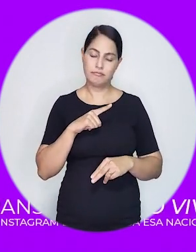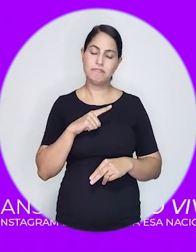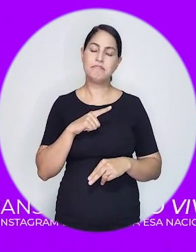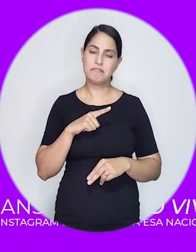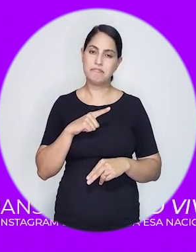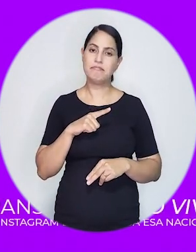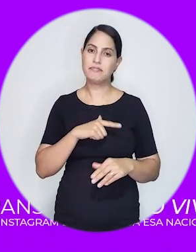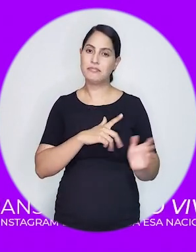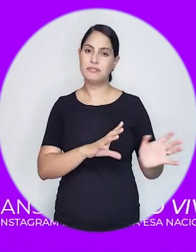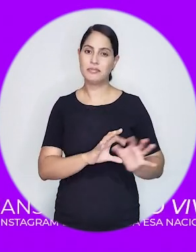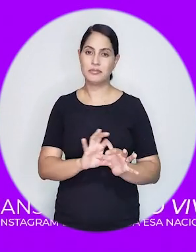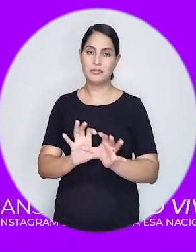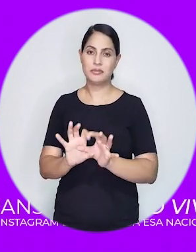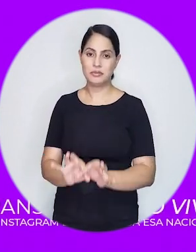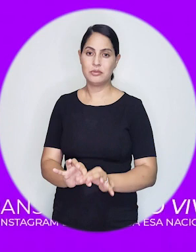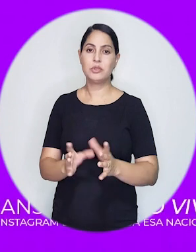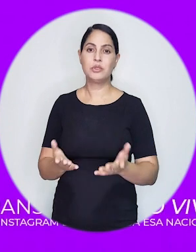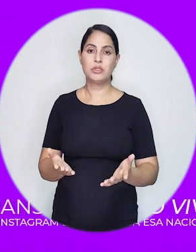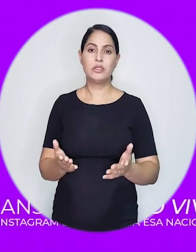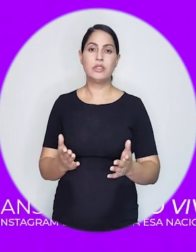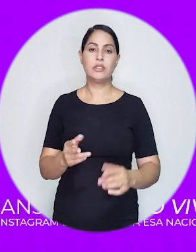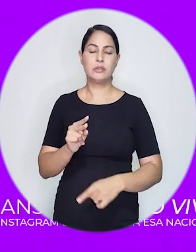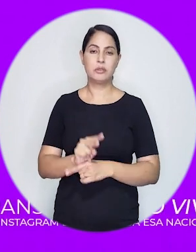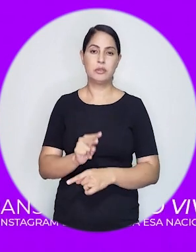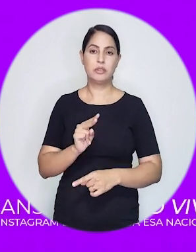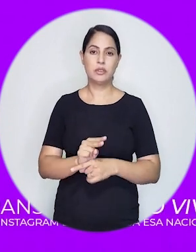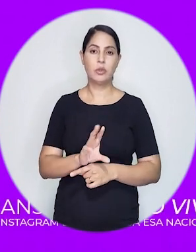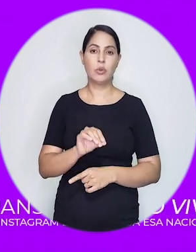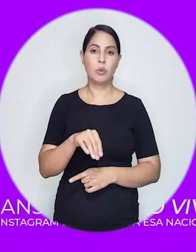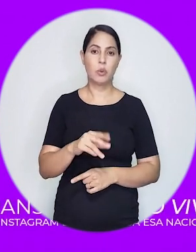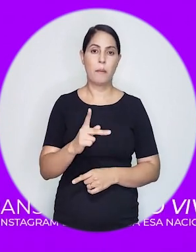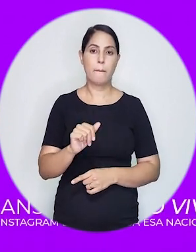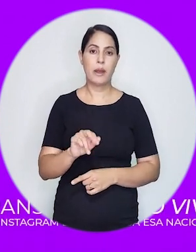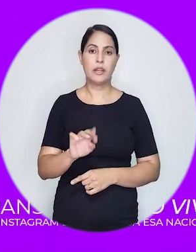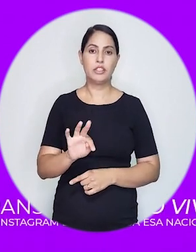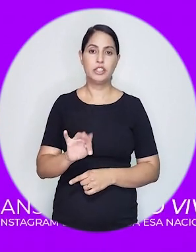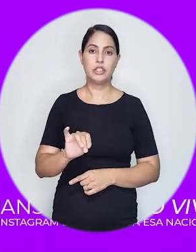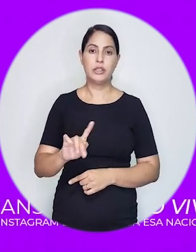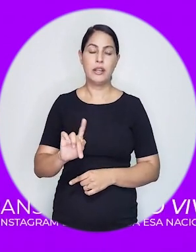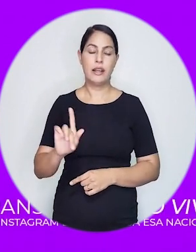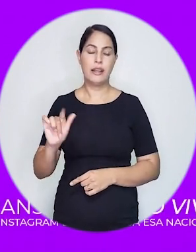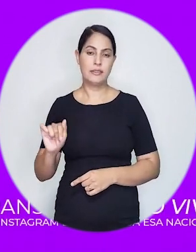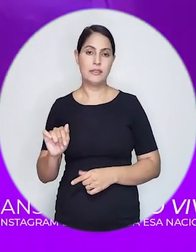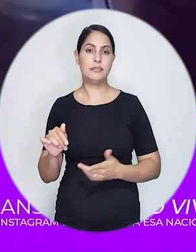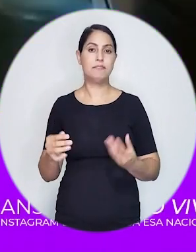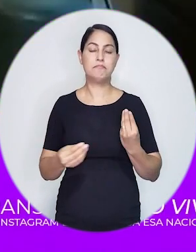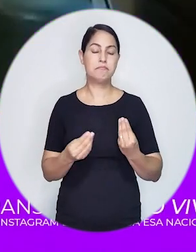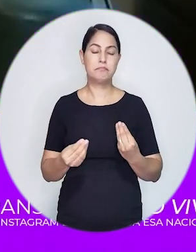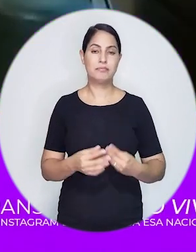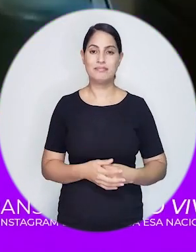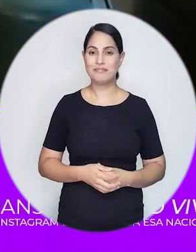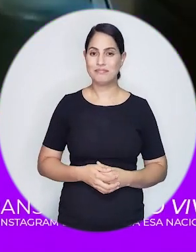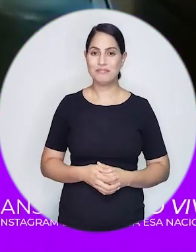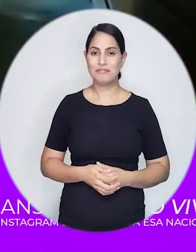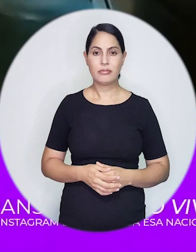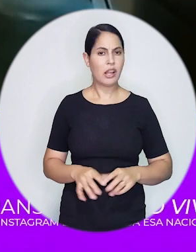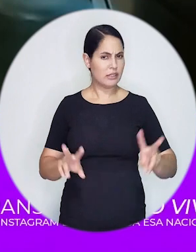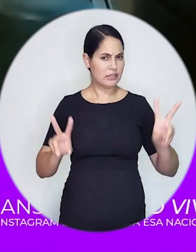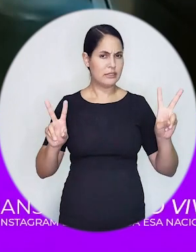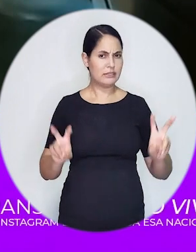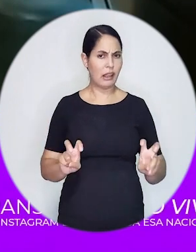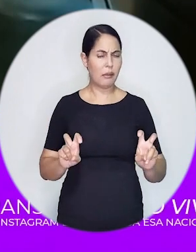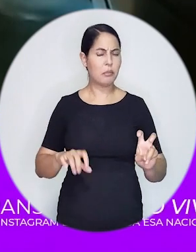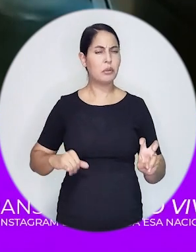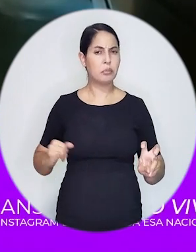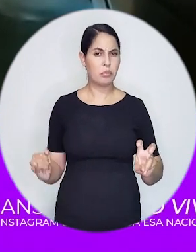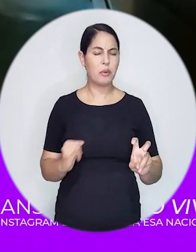da implementação da guarda compartilhada. Sem dúvida, esse é um dos temas que não é